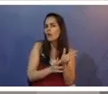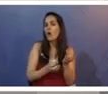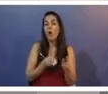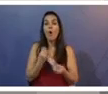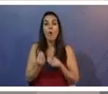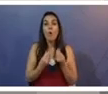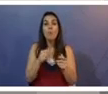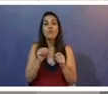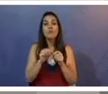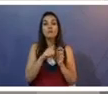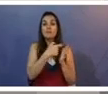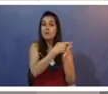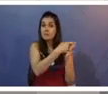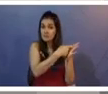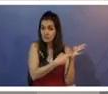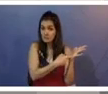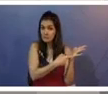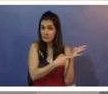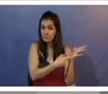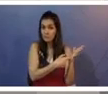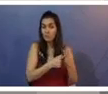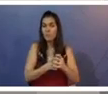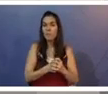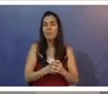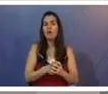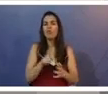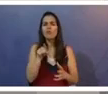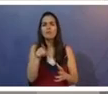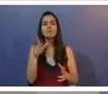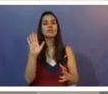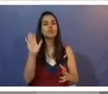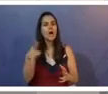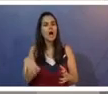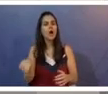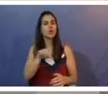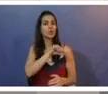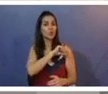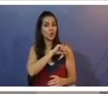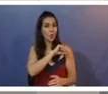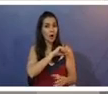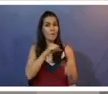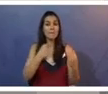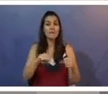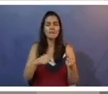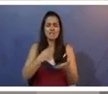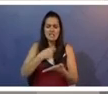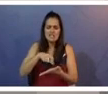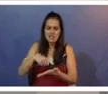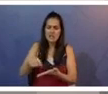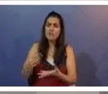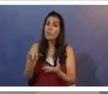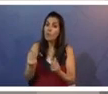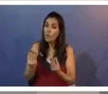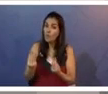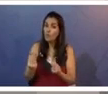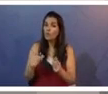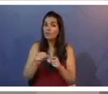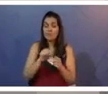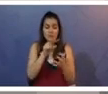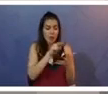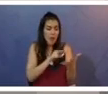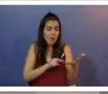resolução dessa dissertação, já que vocês estão no 9º ano, precisam escrever bastante, fazerem bastante